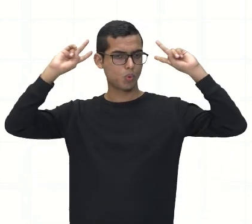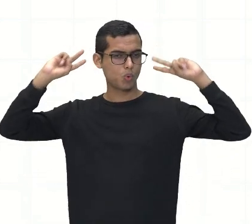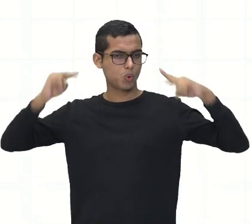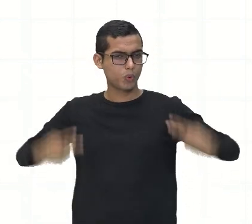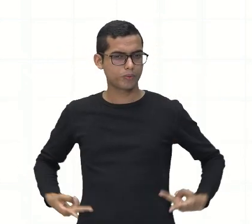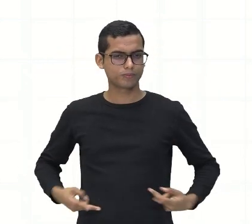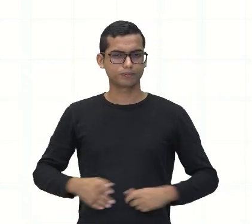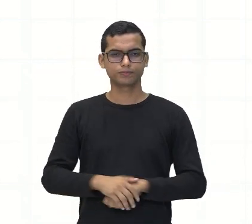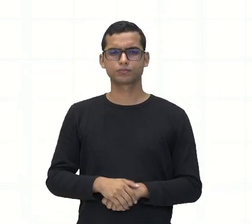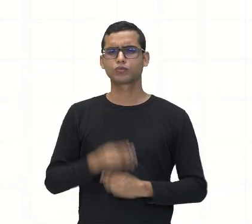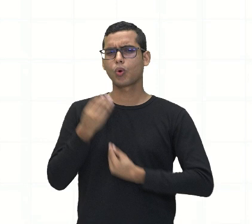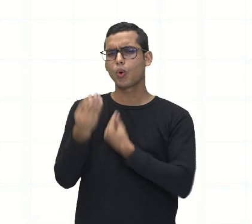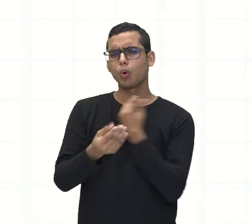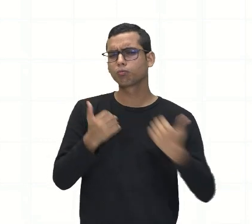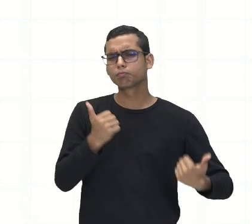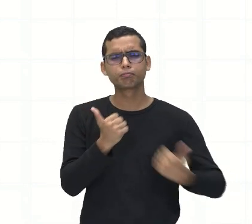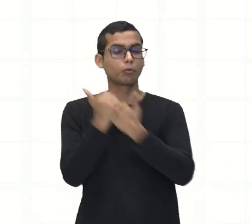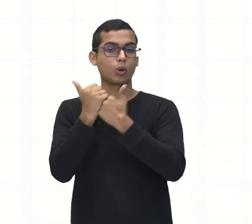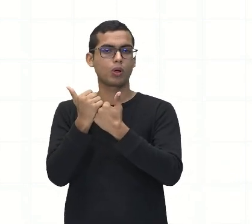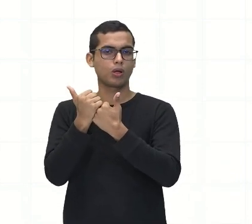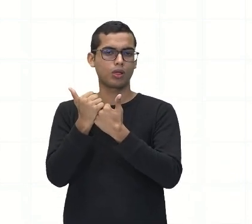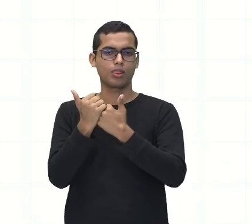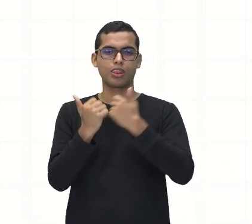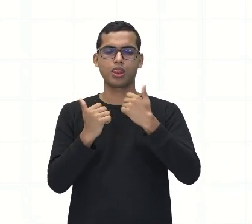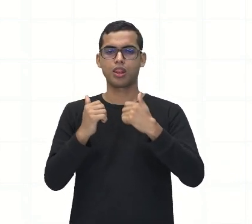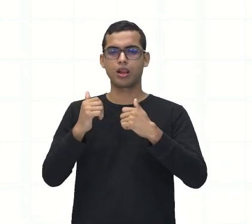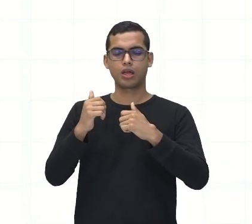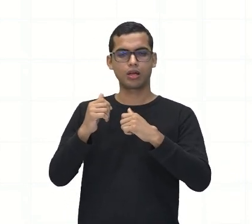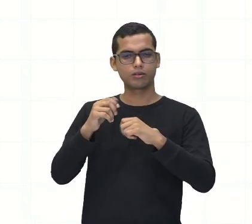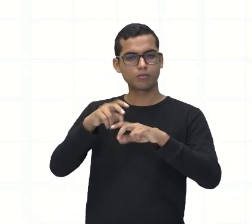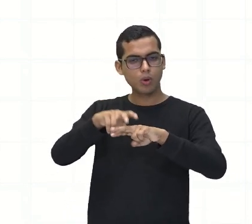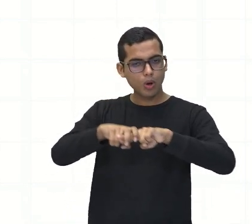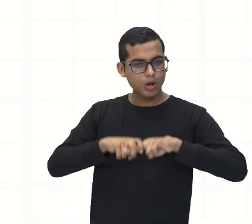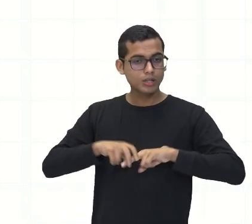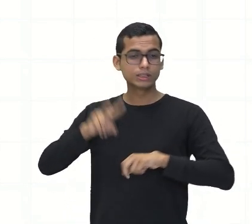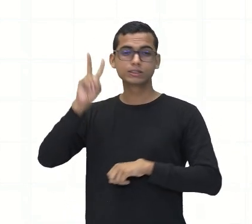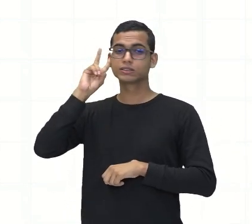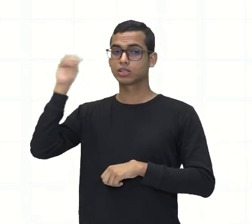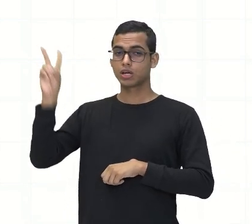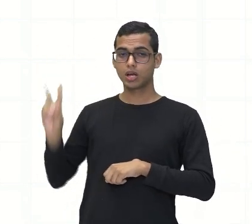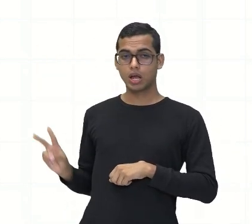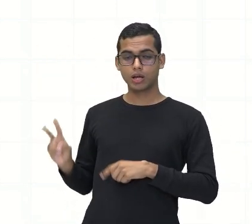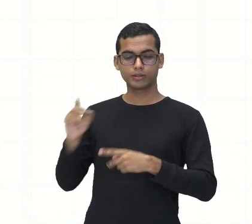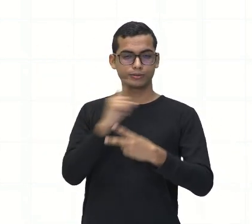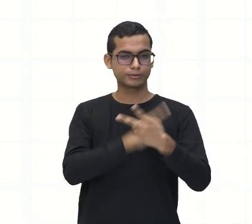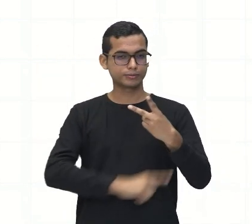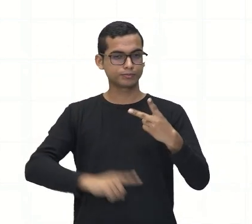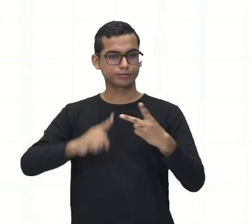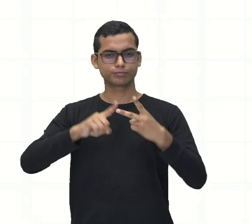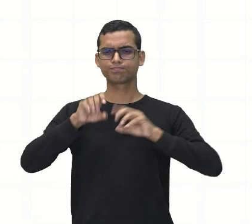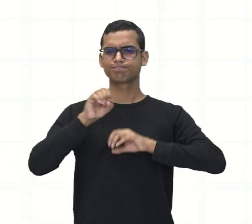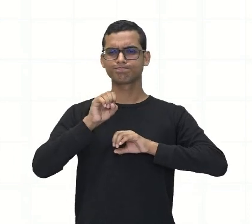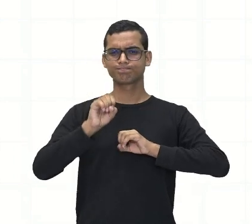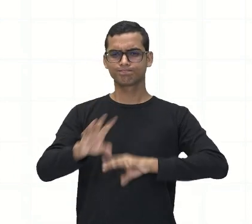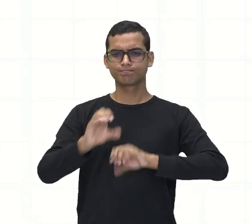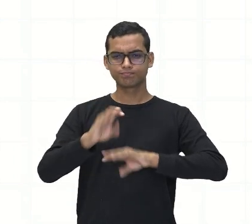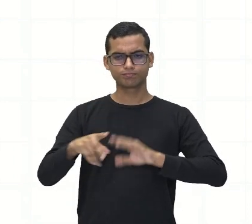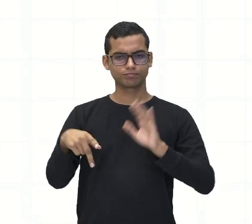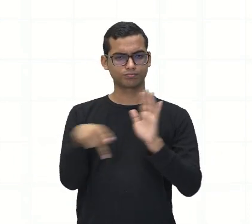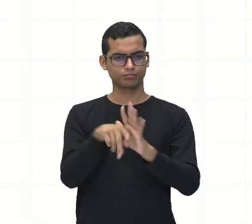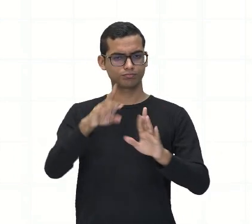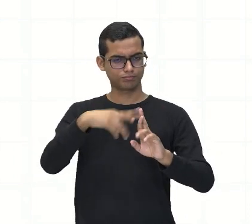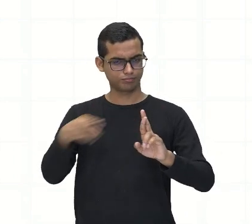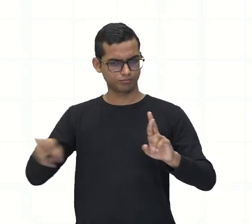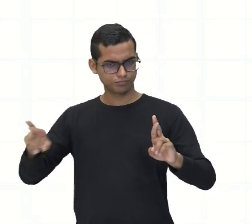através das histórias, né, dos ensinamentos sagrados,